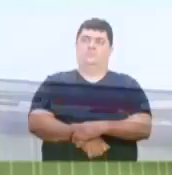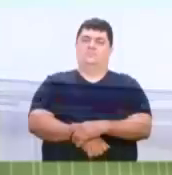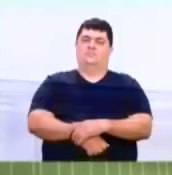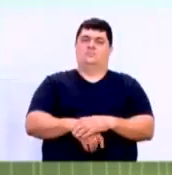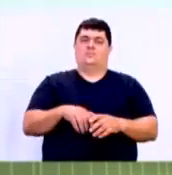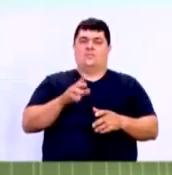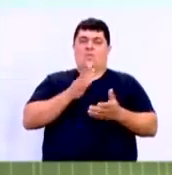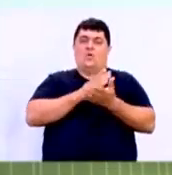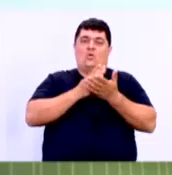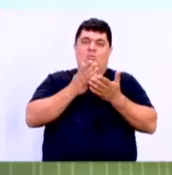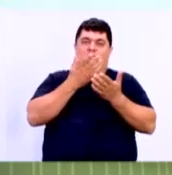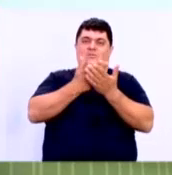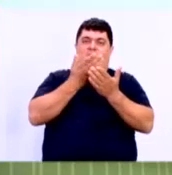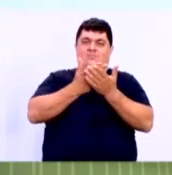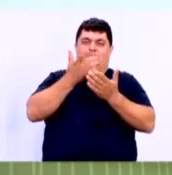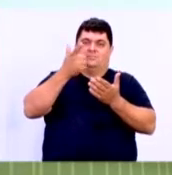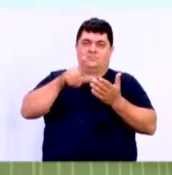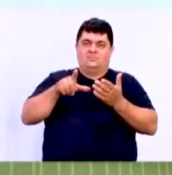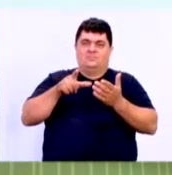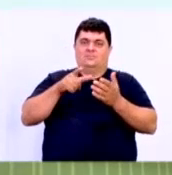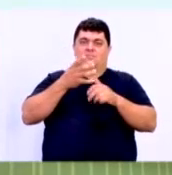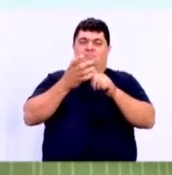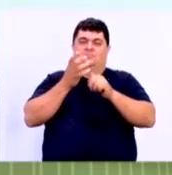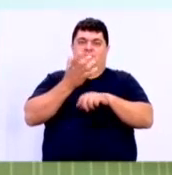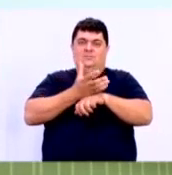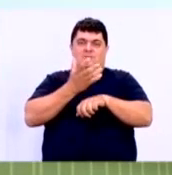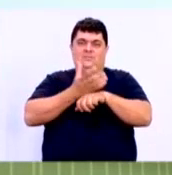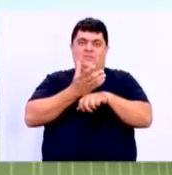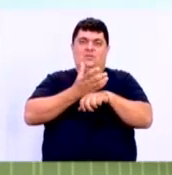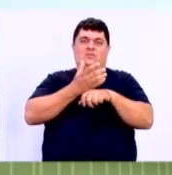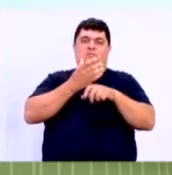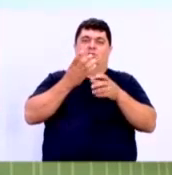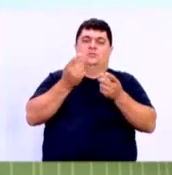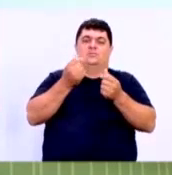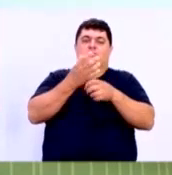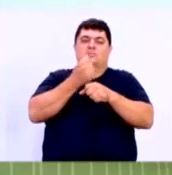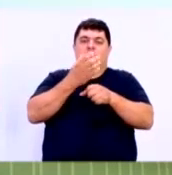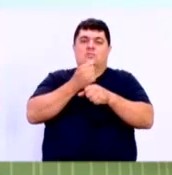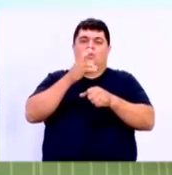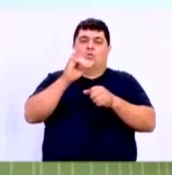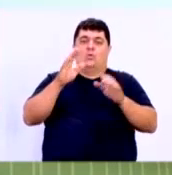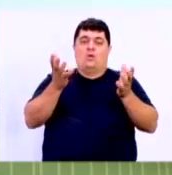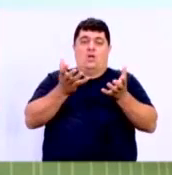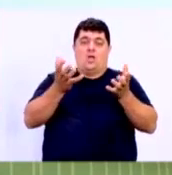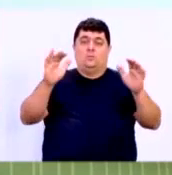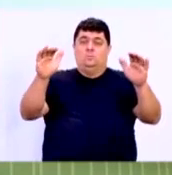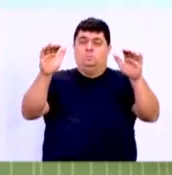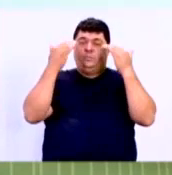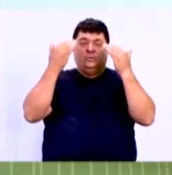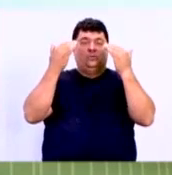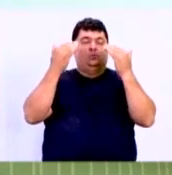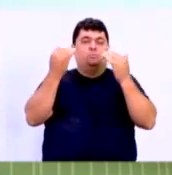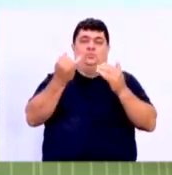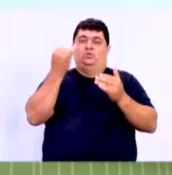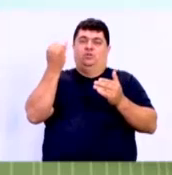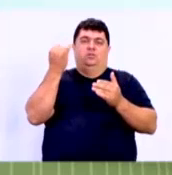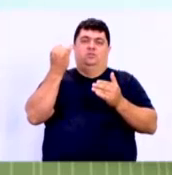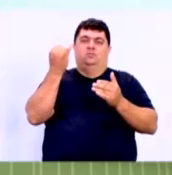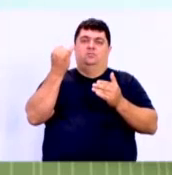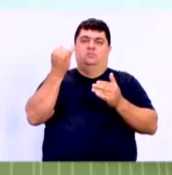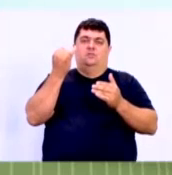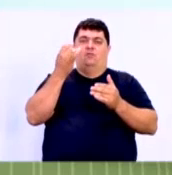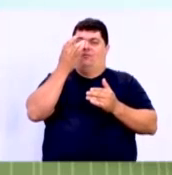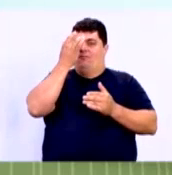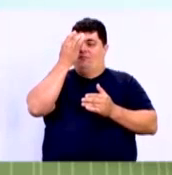É isso aí, pessoal. Começando mais uma aula do módulo de contabilidade de custo. Hoje eu quero atenção máxima. Atenção máxima. Não